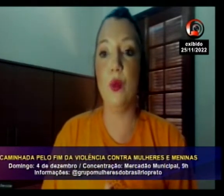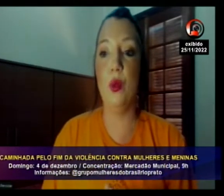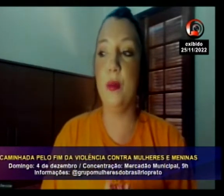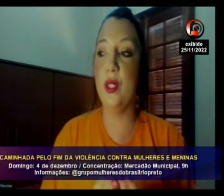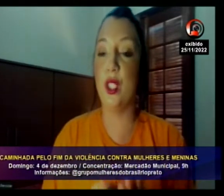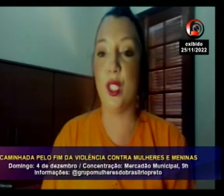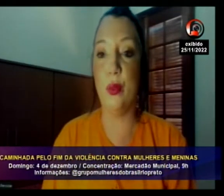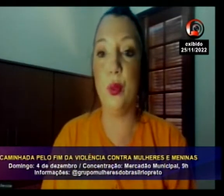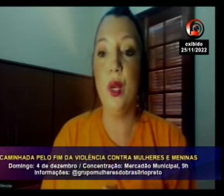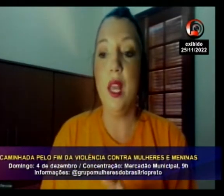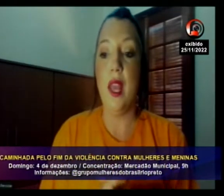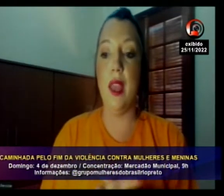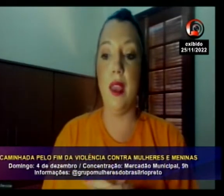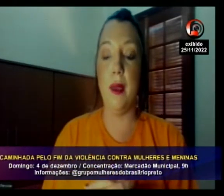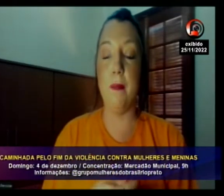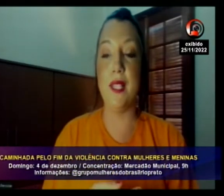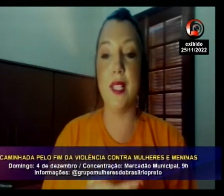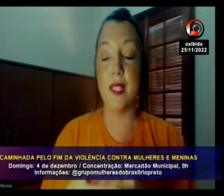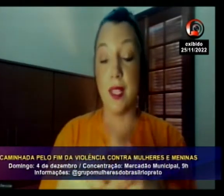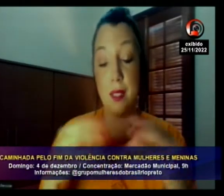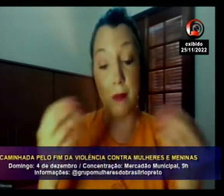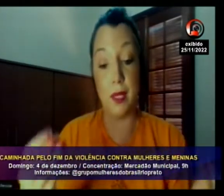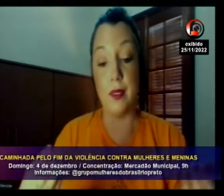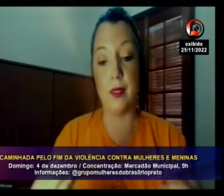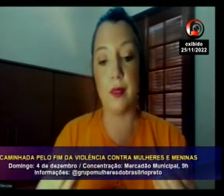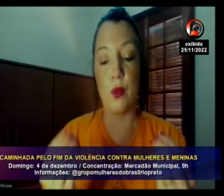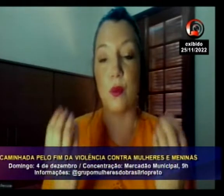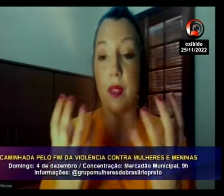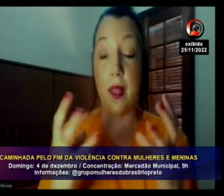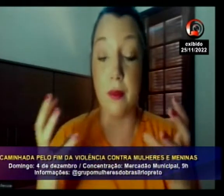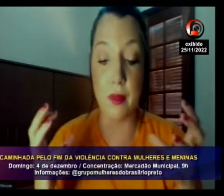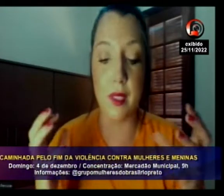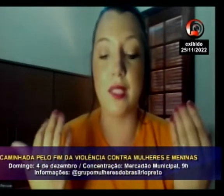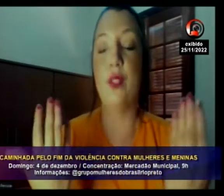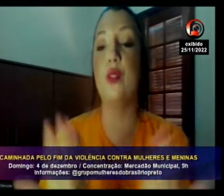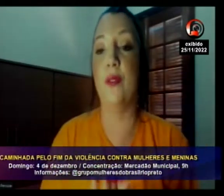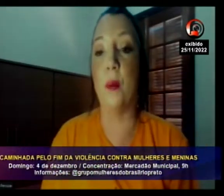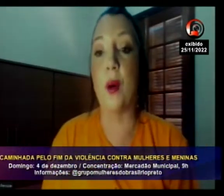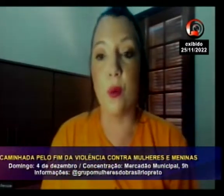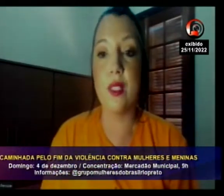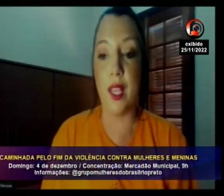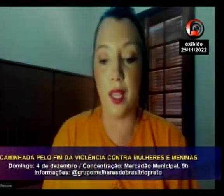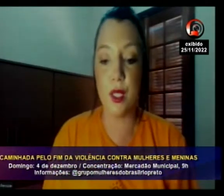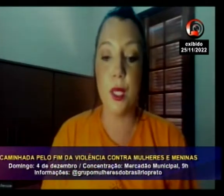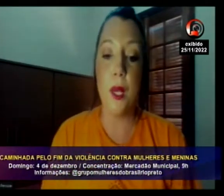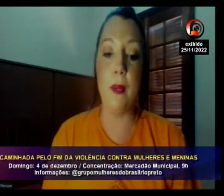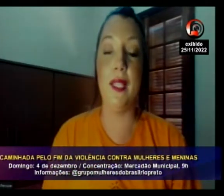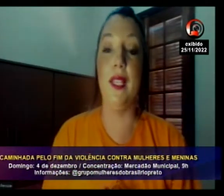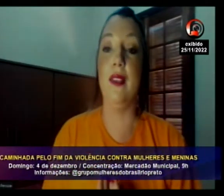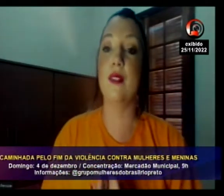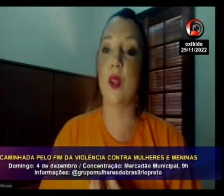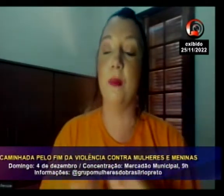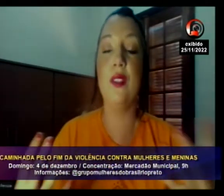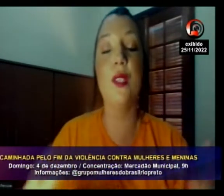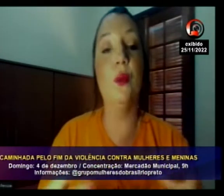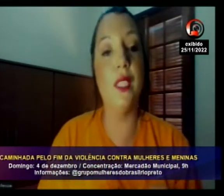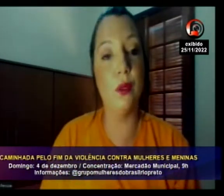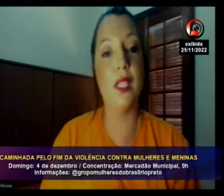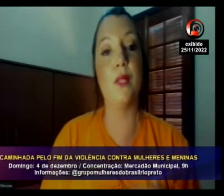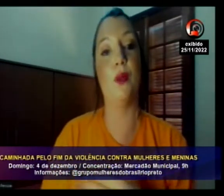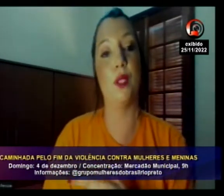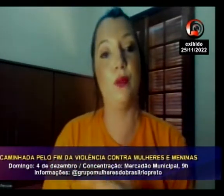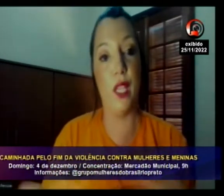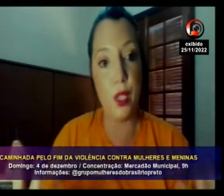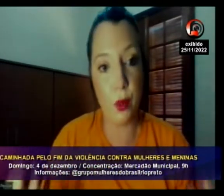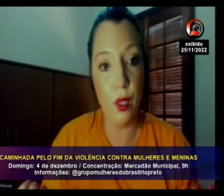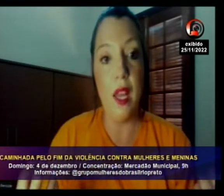mas o objetivo precisa ser também trazido de forma consciente, para que somente se unindo,